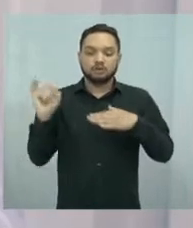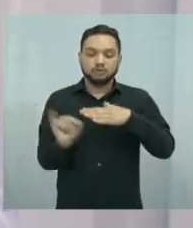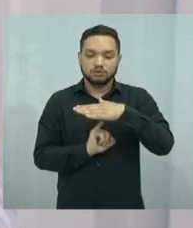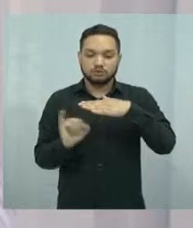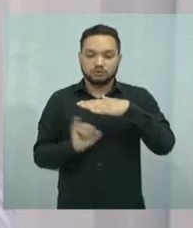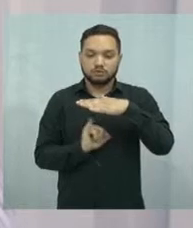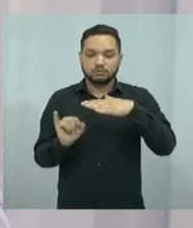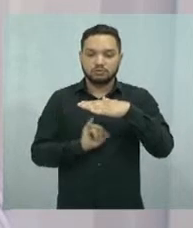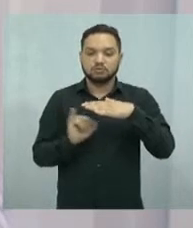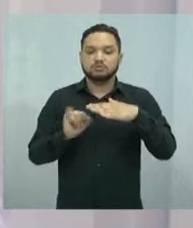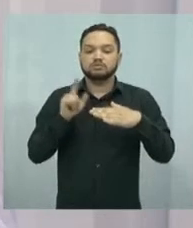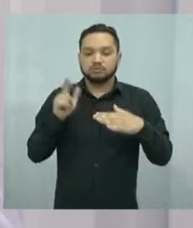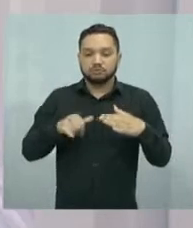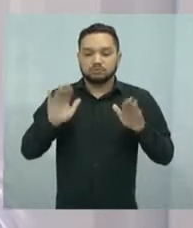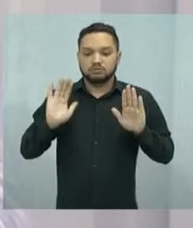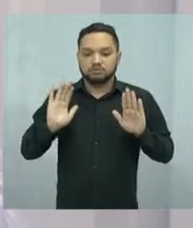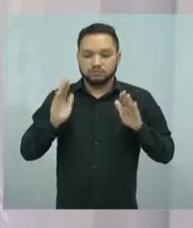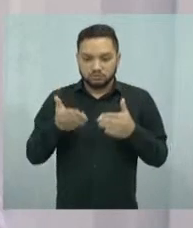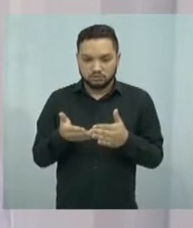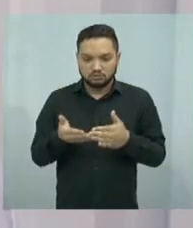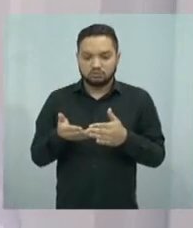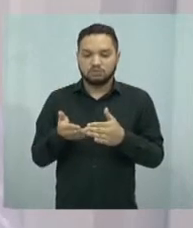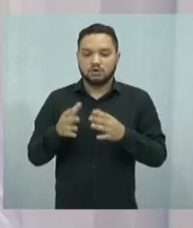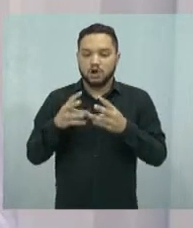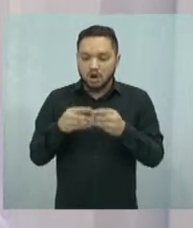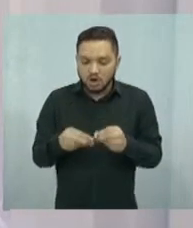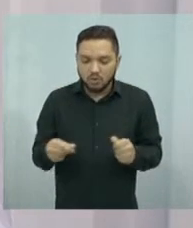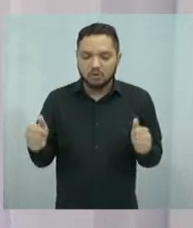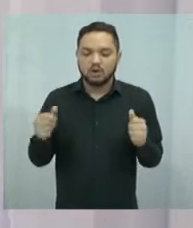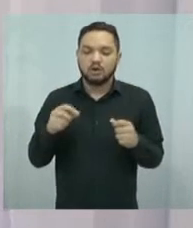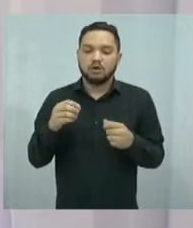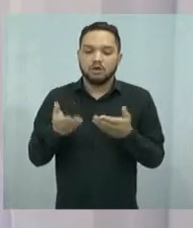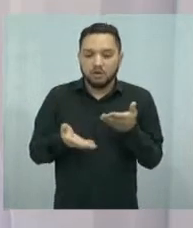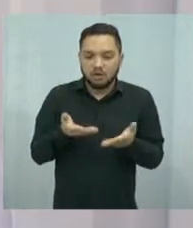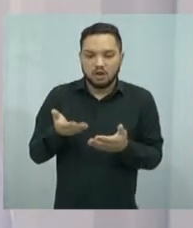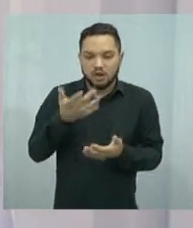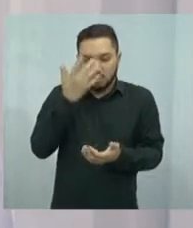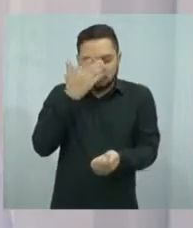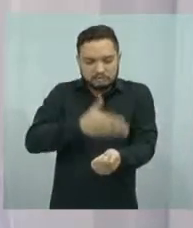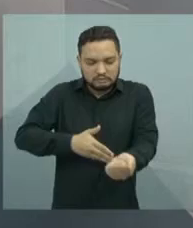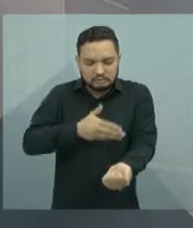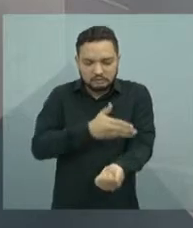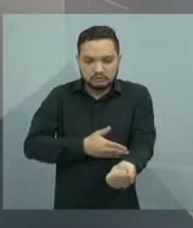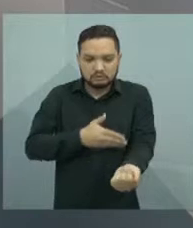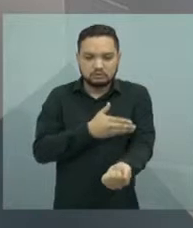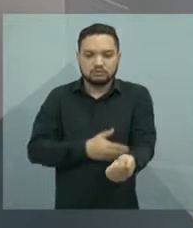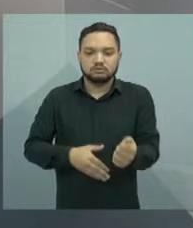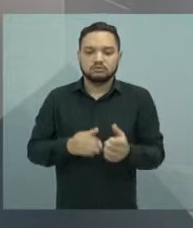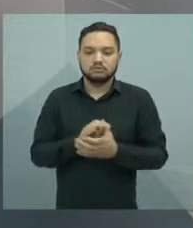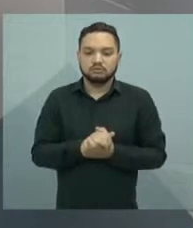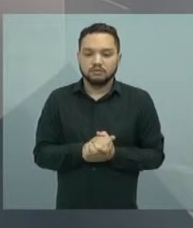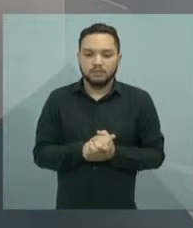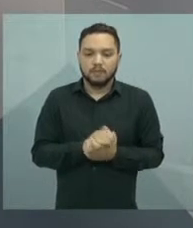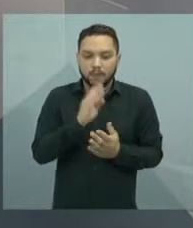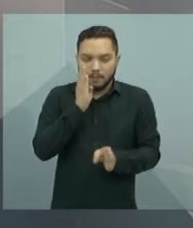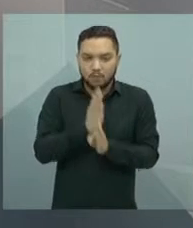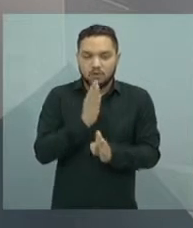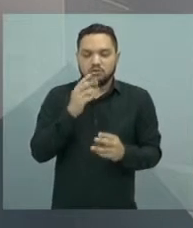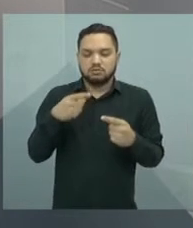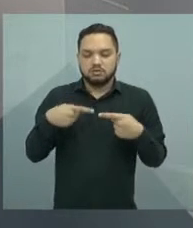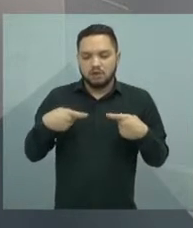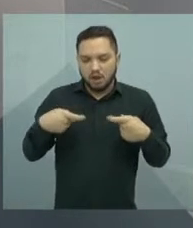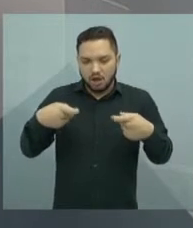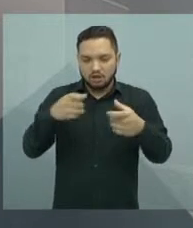abertamente de curar ou de tratar feridos ou pessoas mutiladas pela guerra. Até